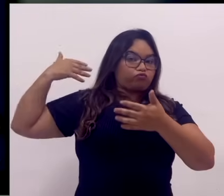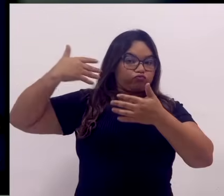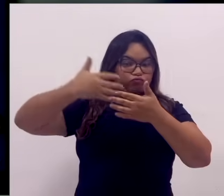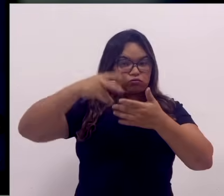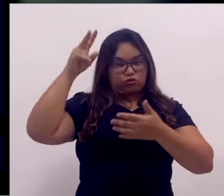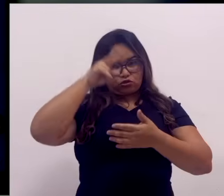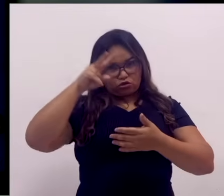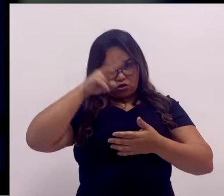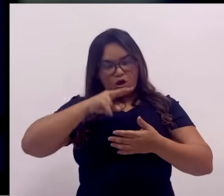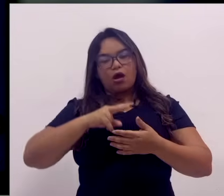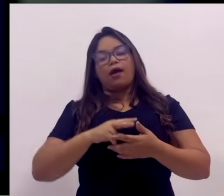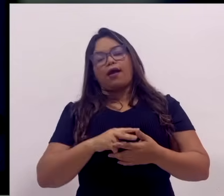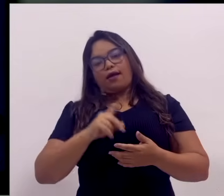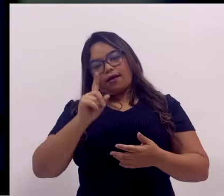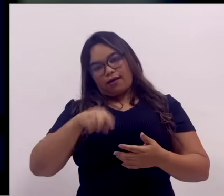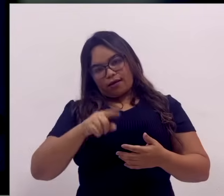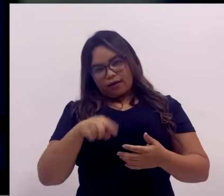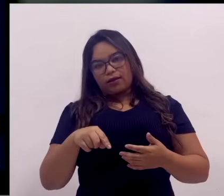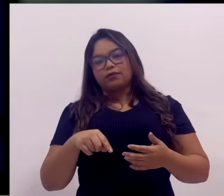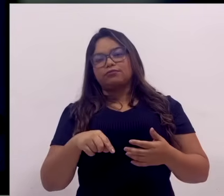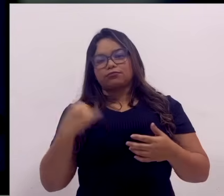7 castiçais como o Filho do Homem.